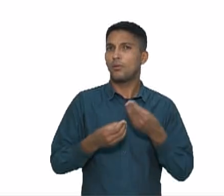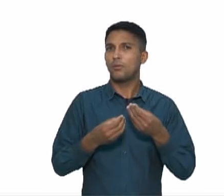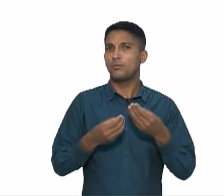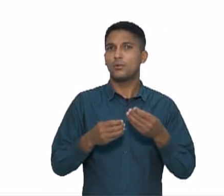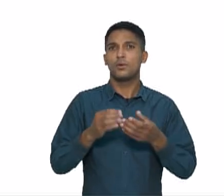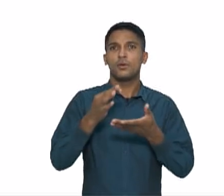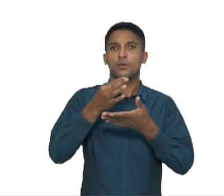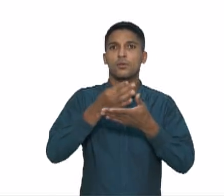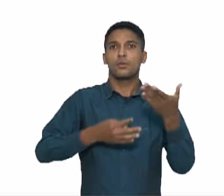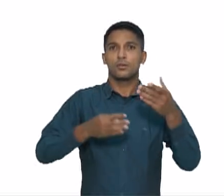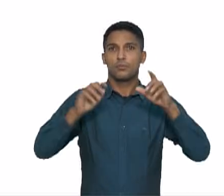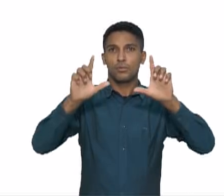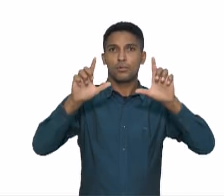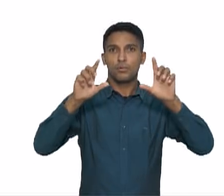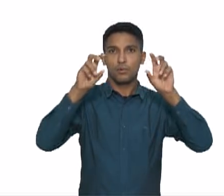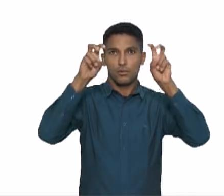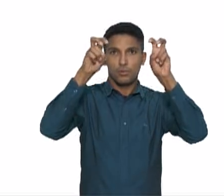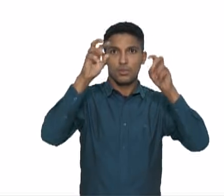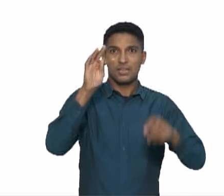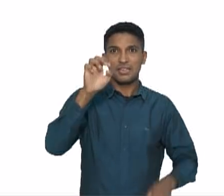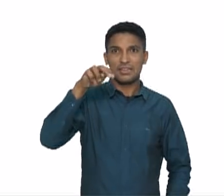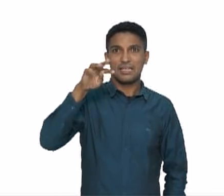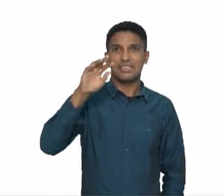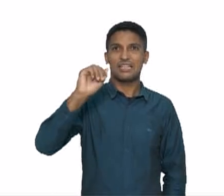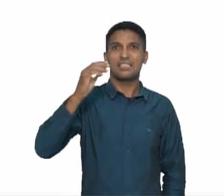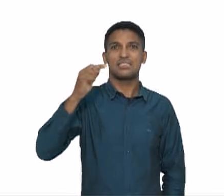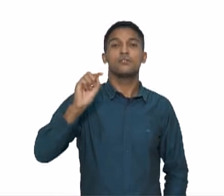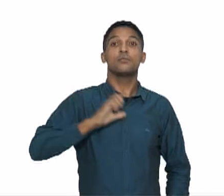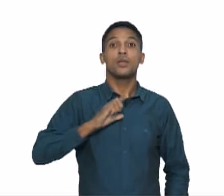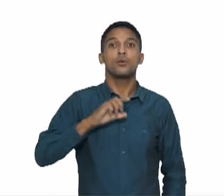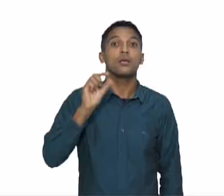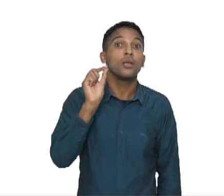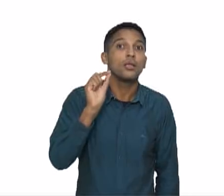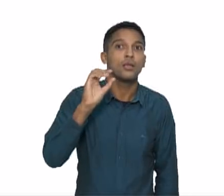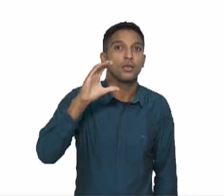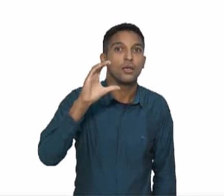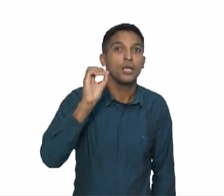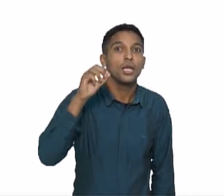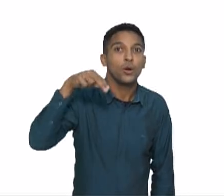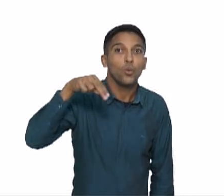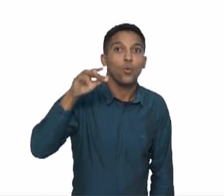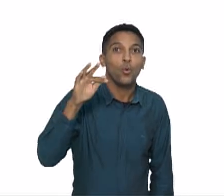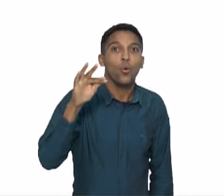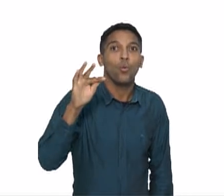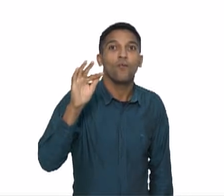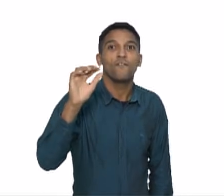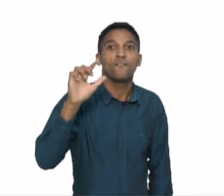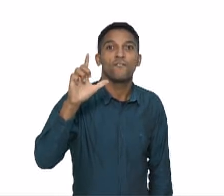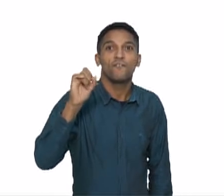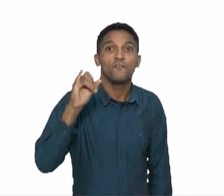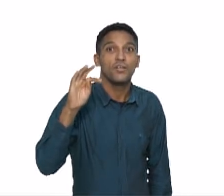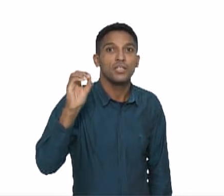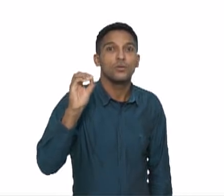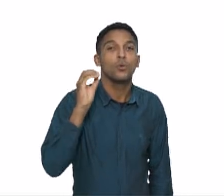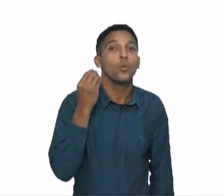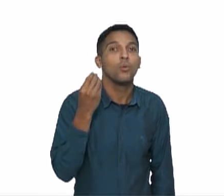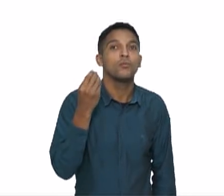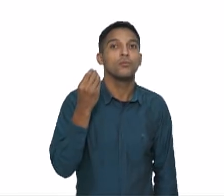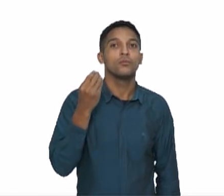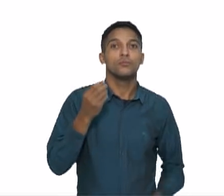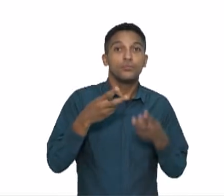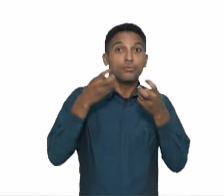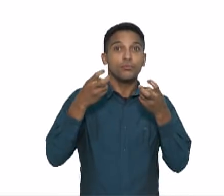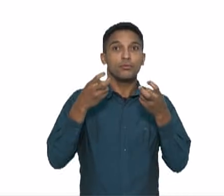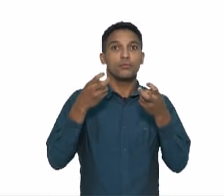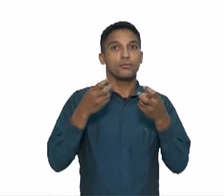no conto Tentação? Primeira alternativa, pelo fato da dona esperar impaciente sob o sol.